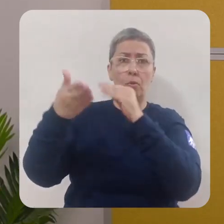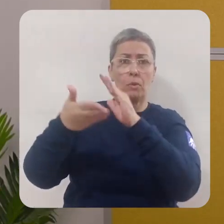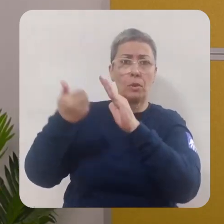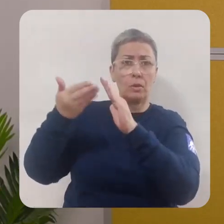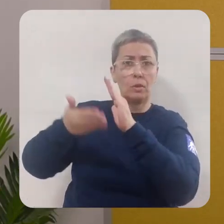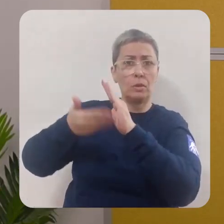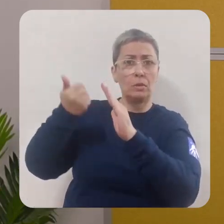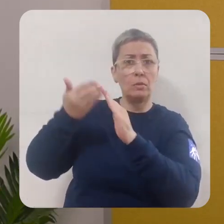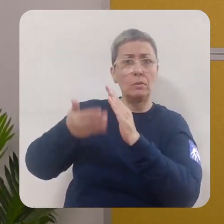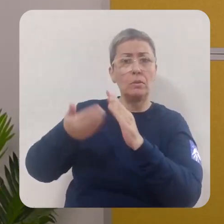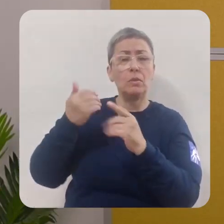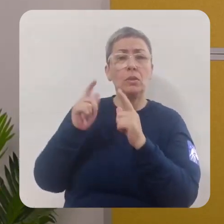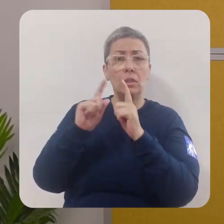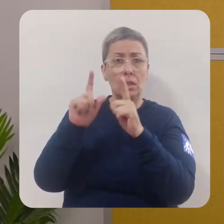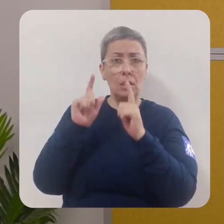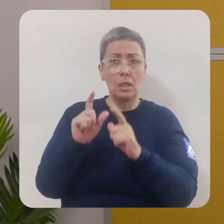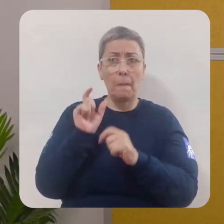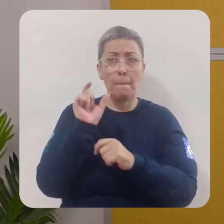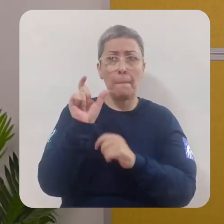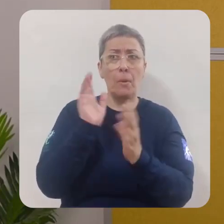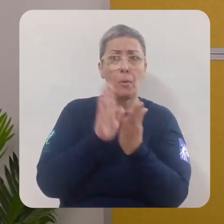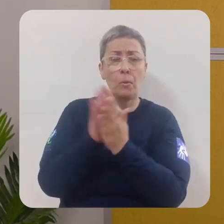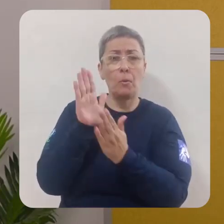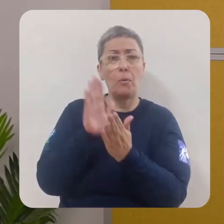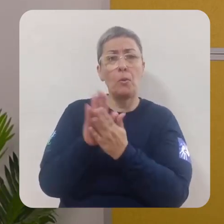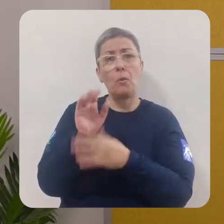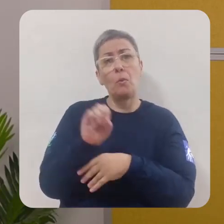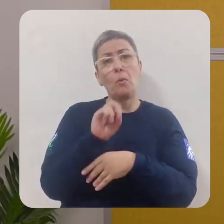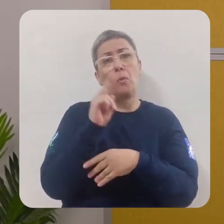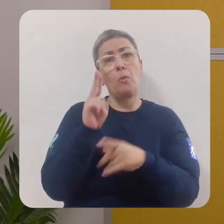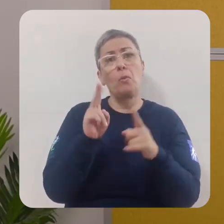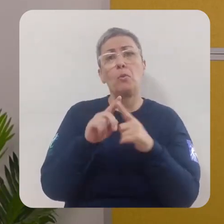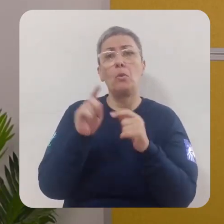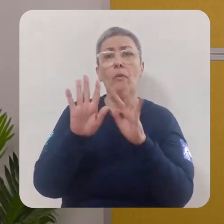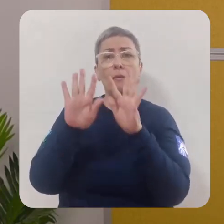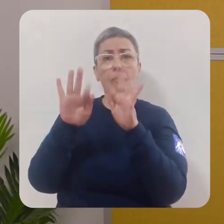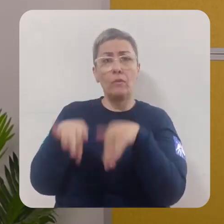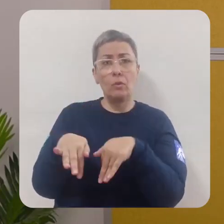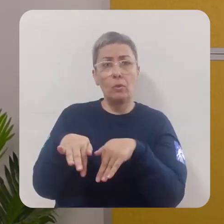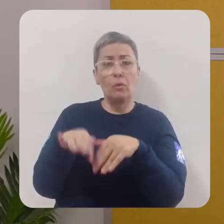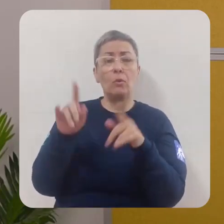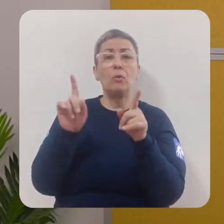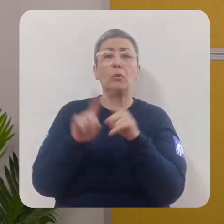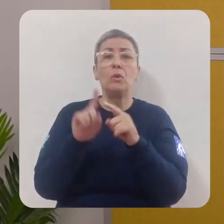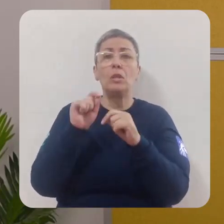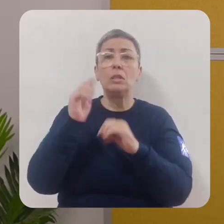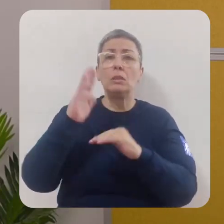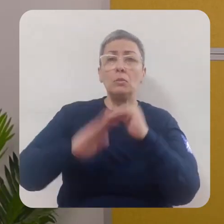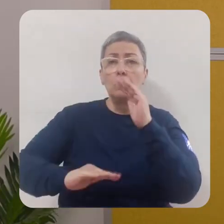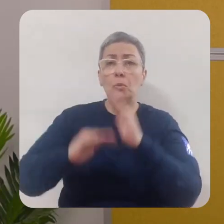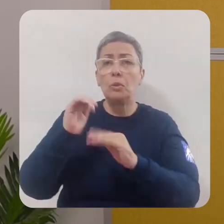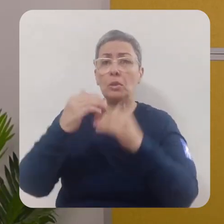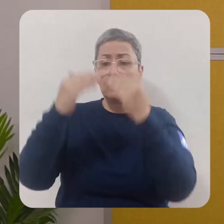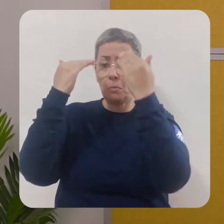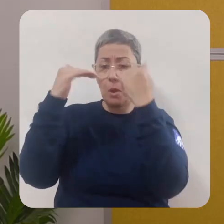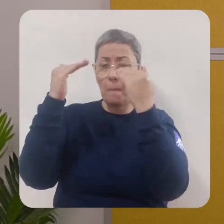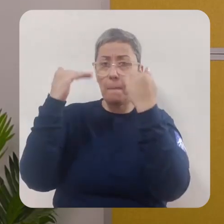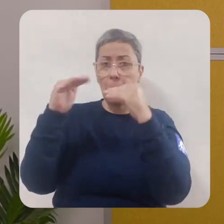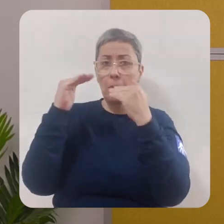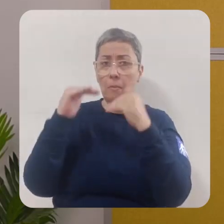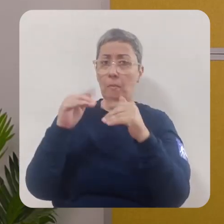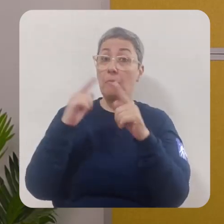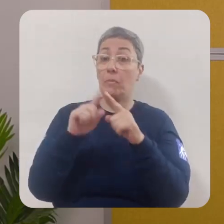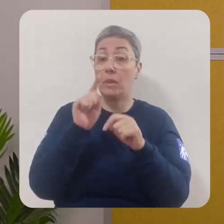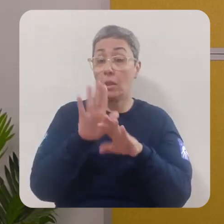retirando, né, essas imagens e essas palavras impressas, ou seja, está findando aí as nossas atividades do